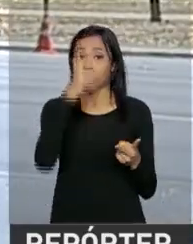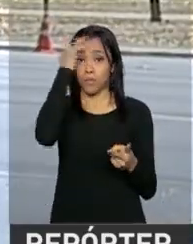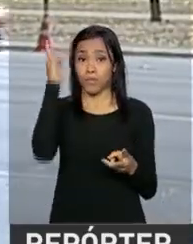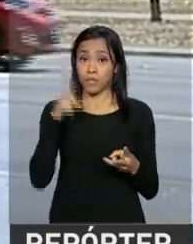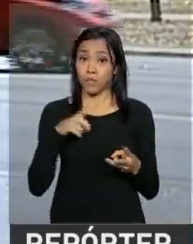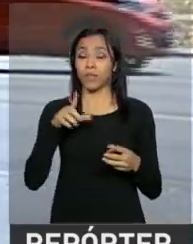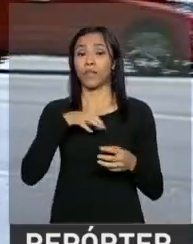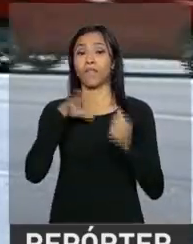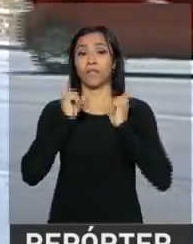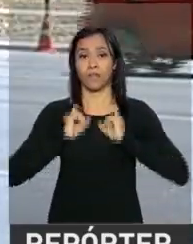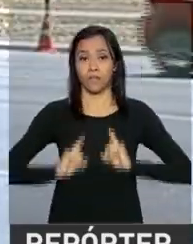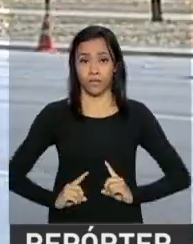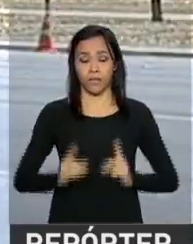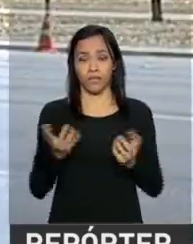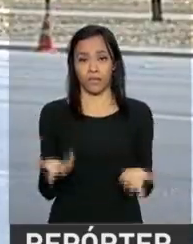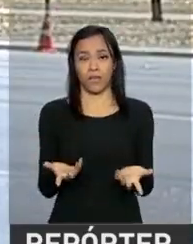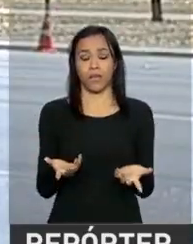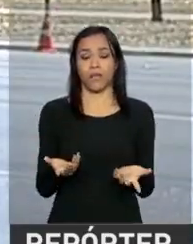deficiência.